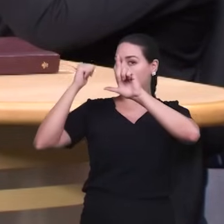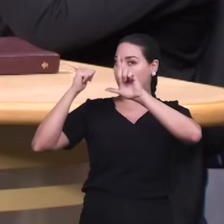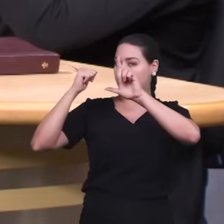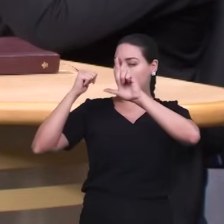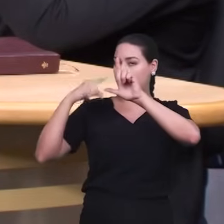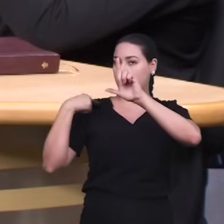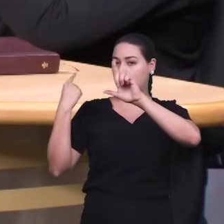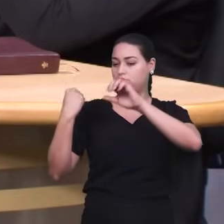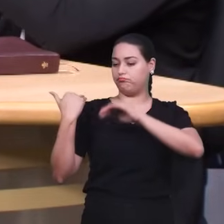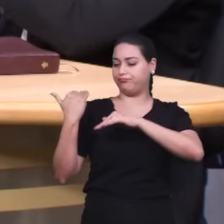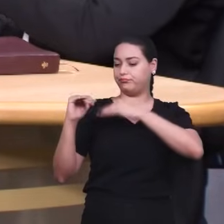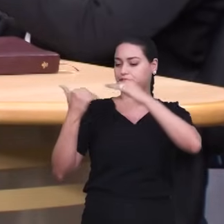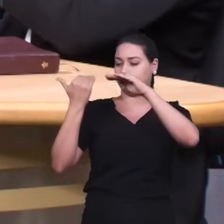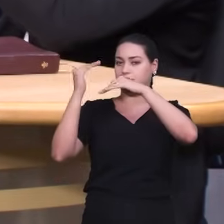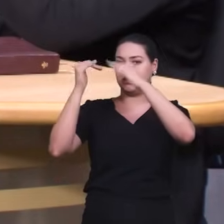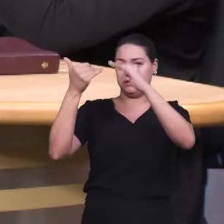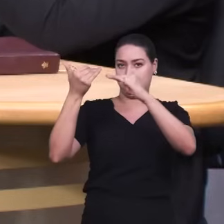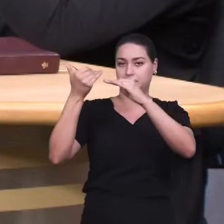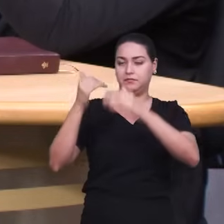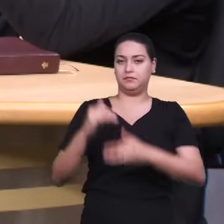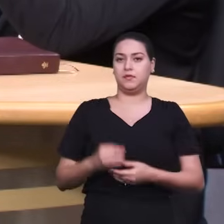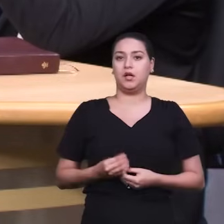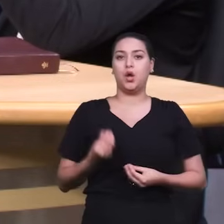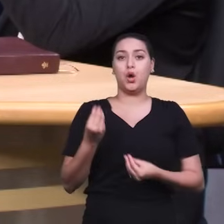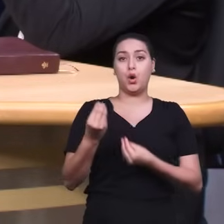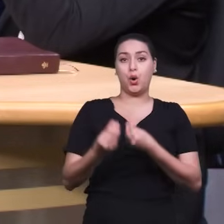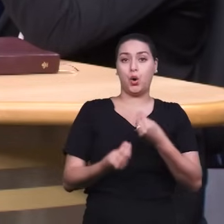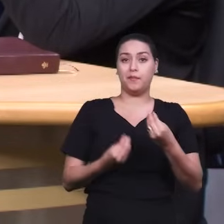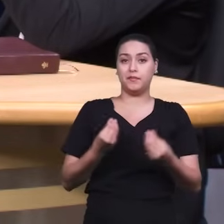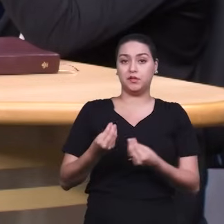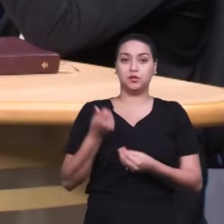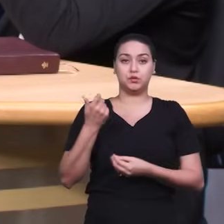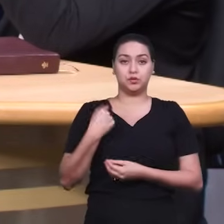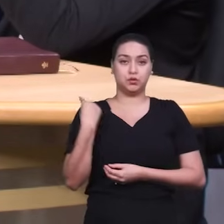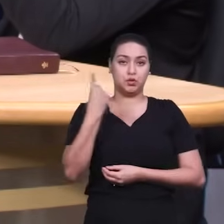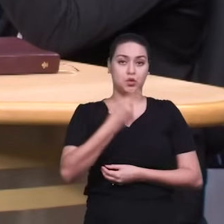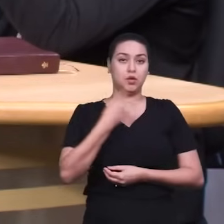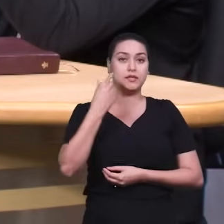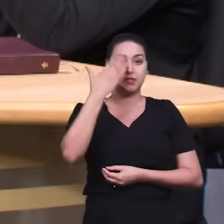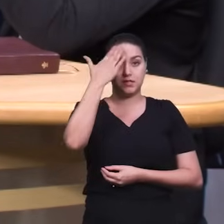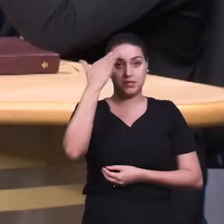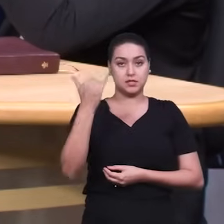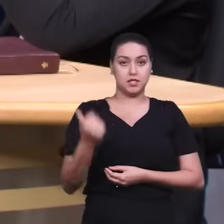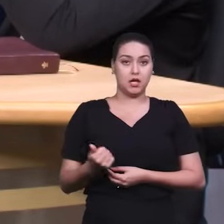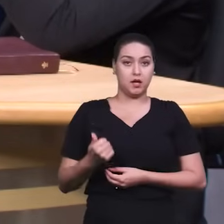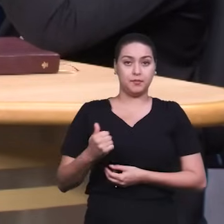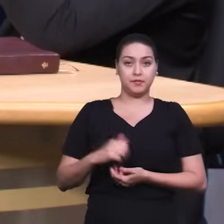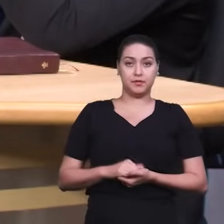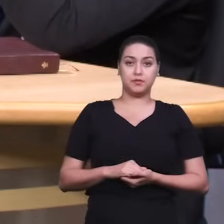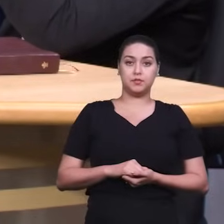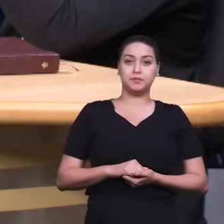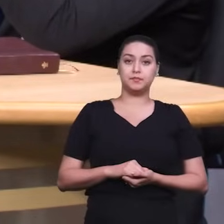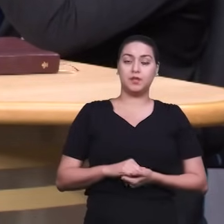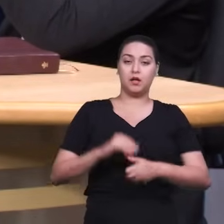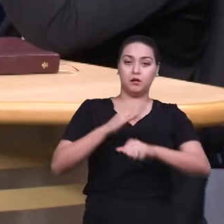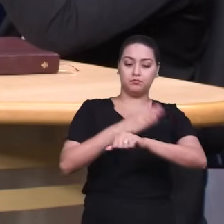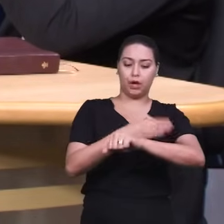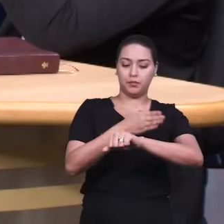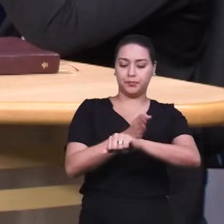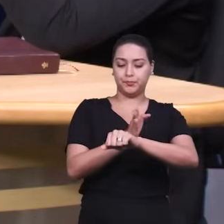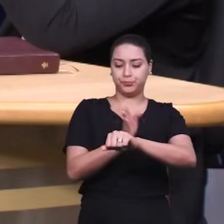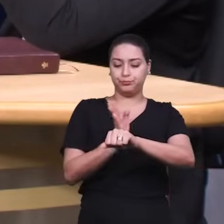Porque, como nós bem sabemos, os telômeros, né, como o nosso irmão explicou, ele está lá